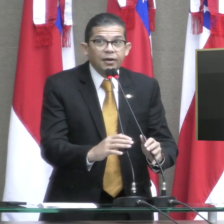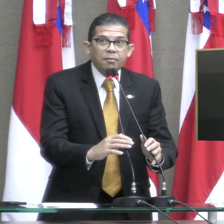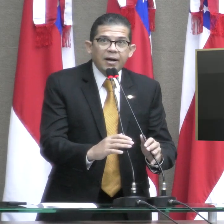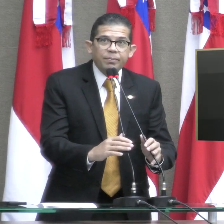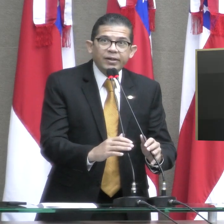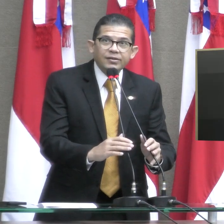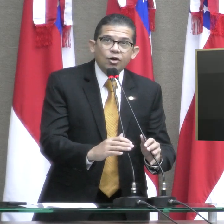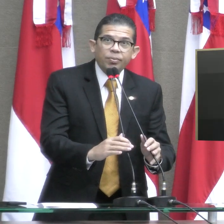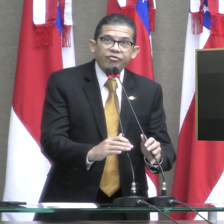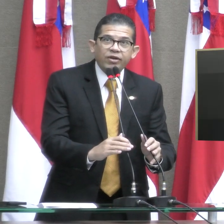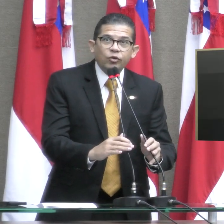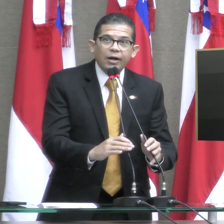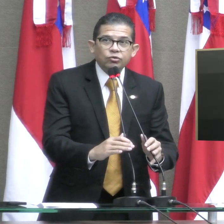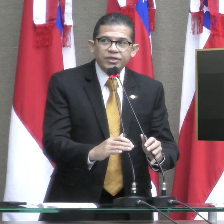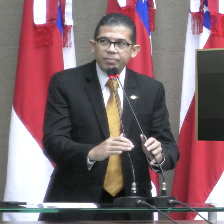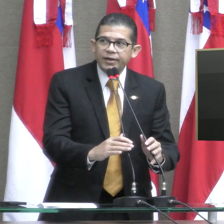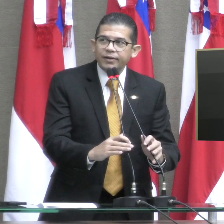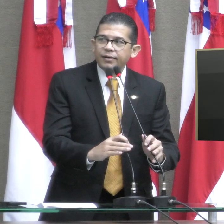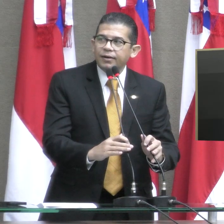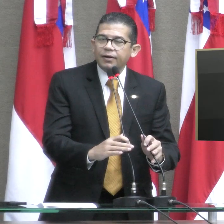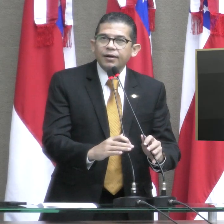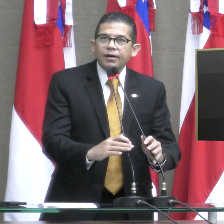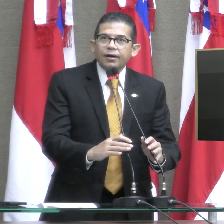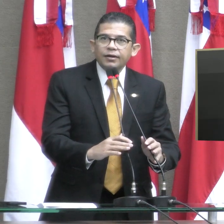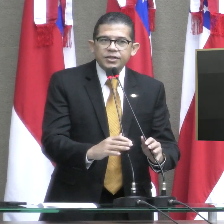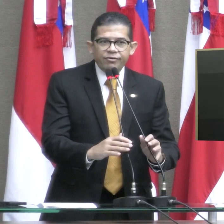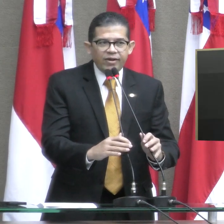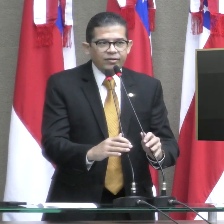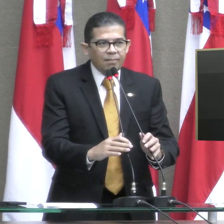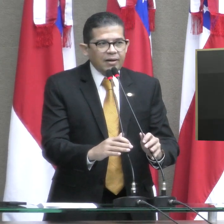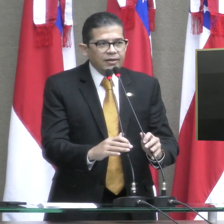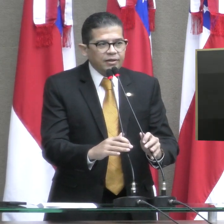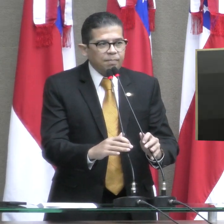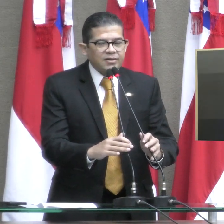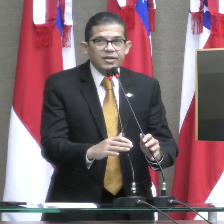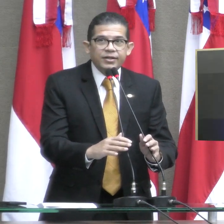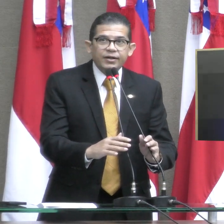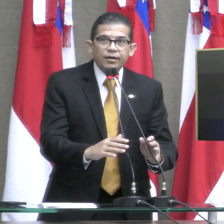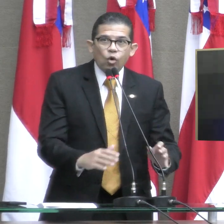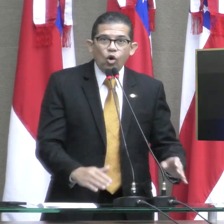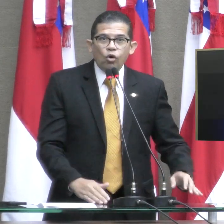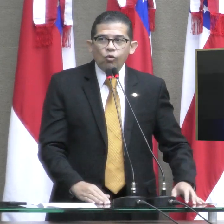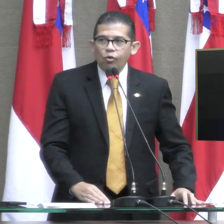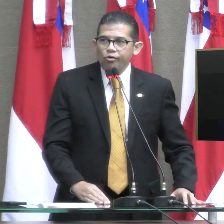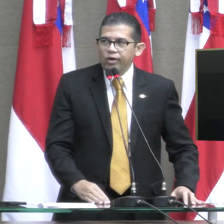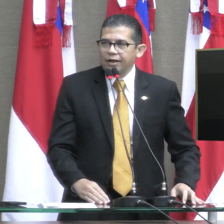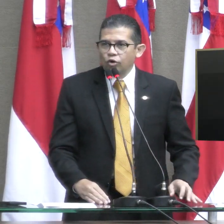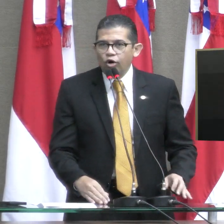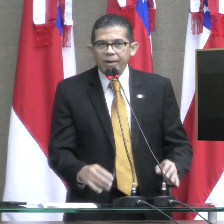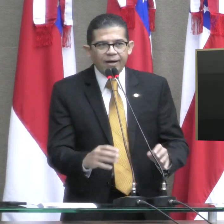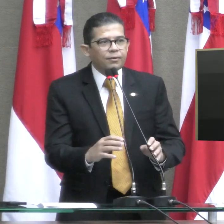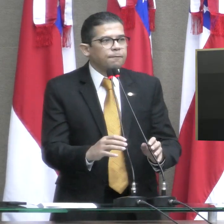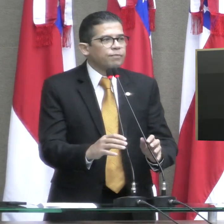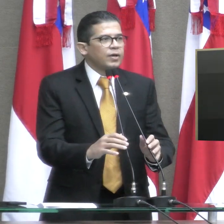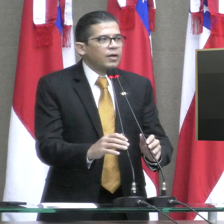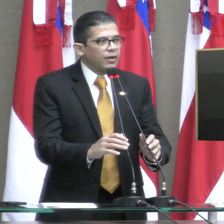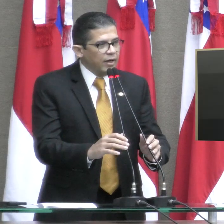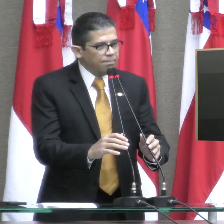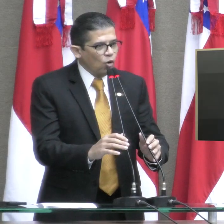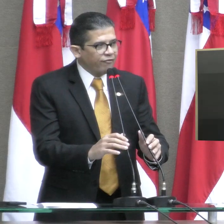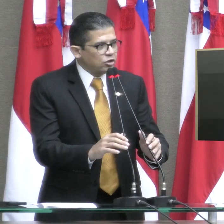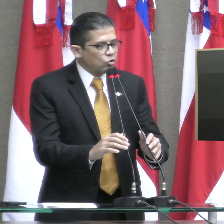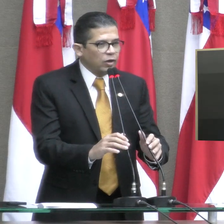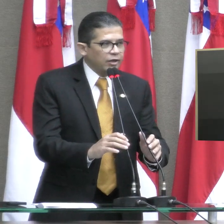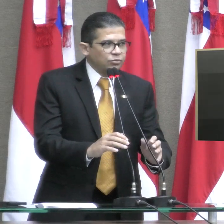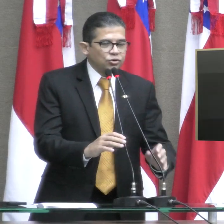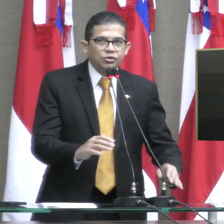Obrigado. Parabenizar o prefeito Heraldo CB, que vem trabalhando em parceria com o vereador Romero, em